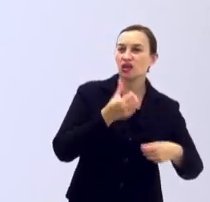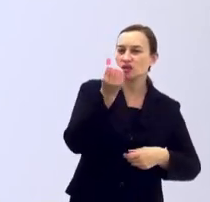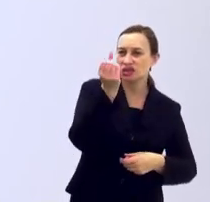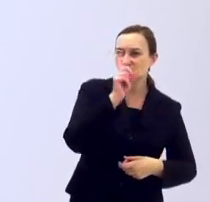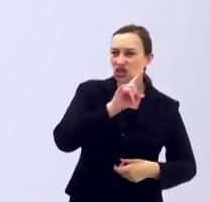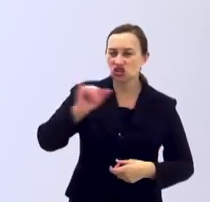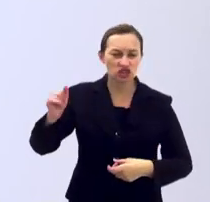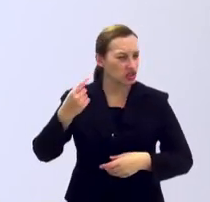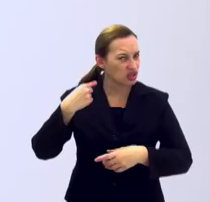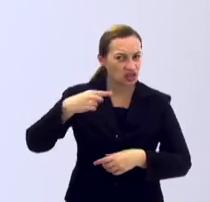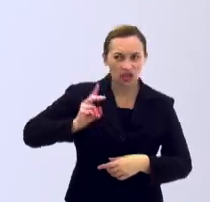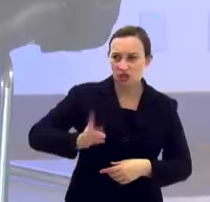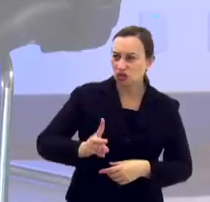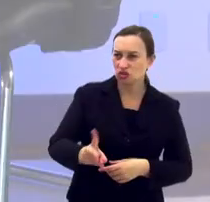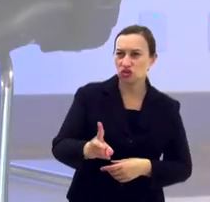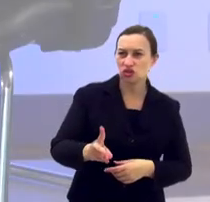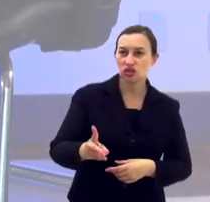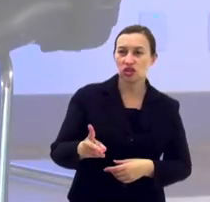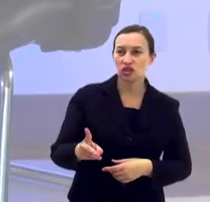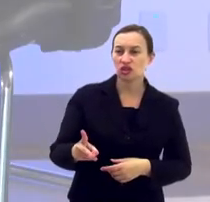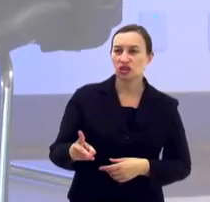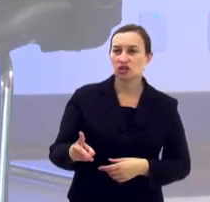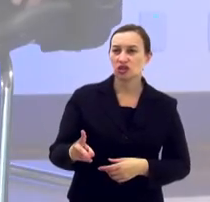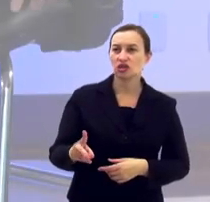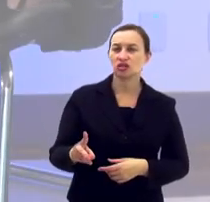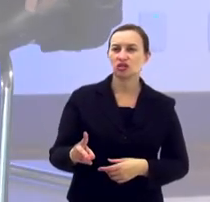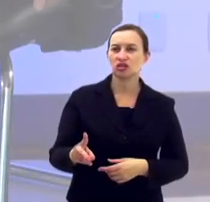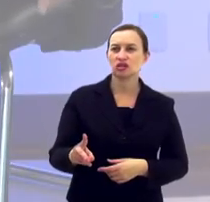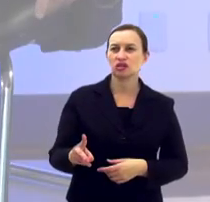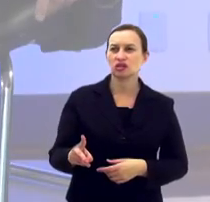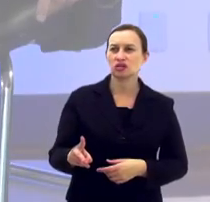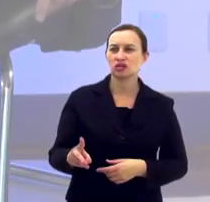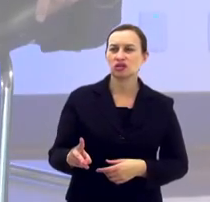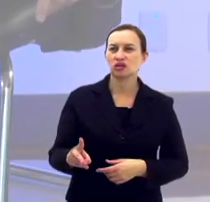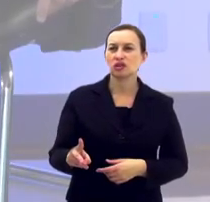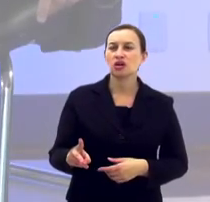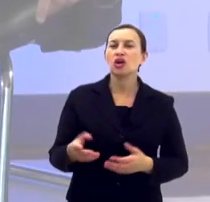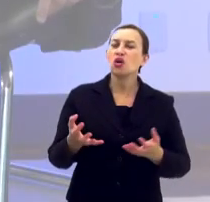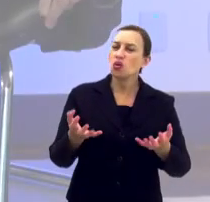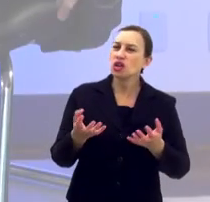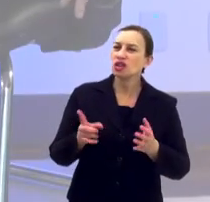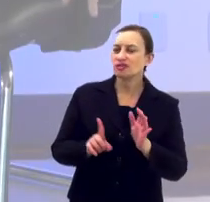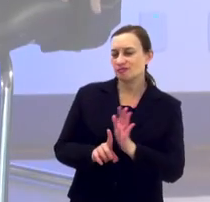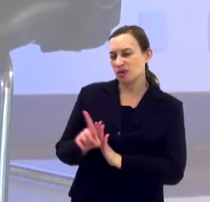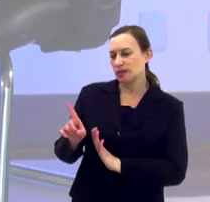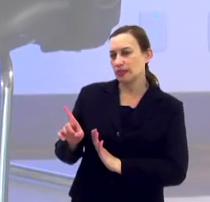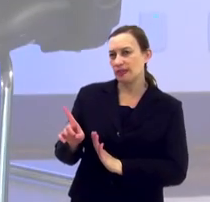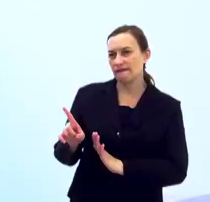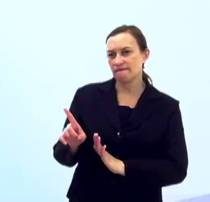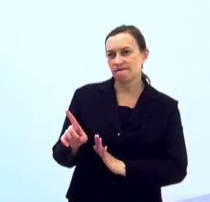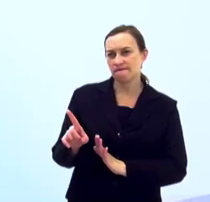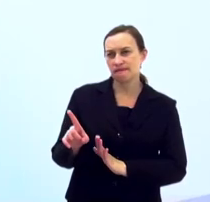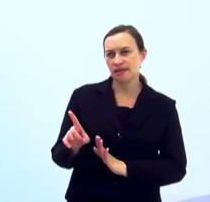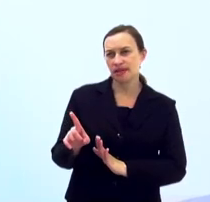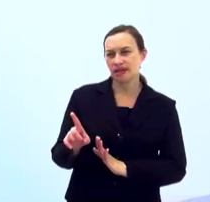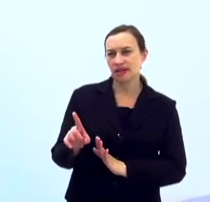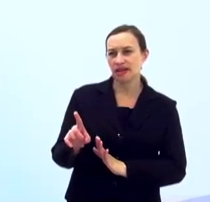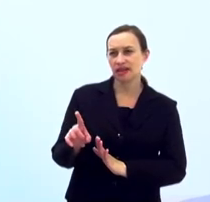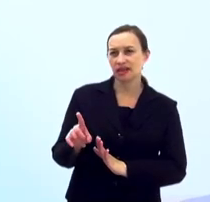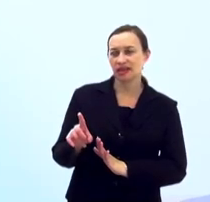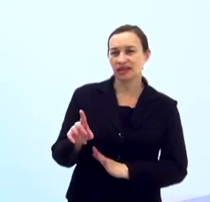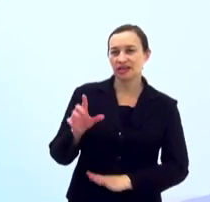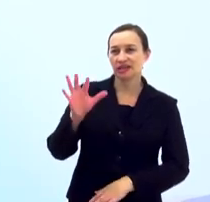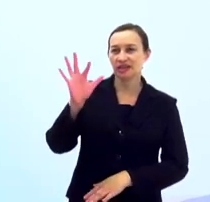Kippur, e por aí vai. Se tivesse perdido só uma, não existiria agora, mais. Eu queria te fazer uma pergunta. As tábuas